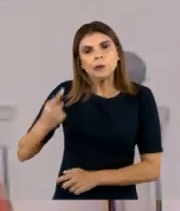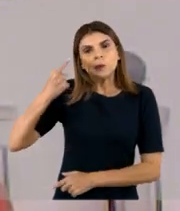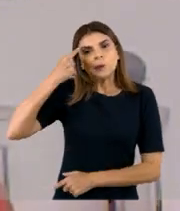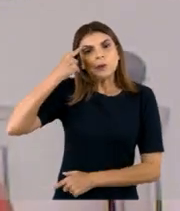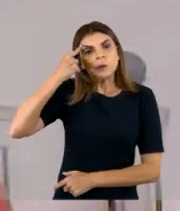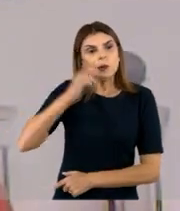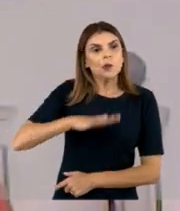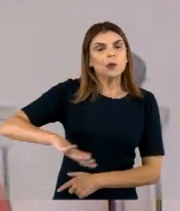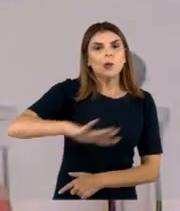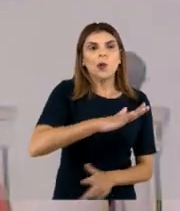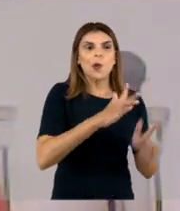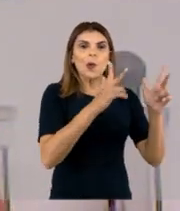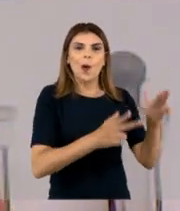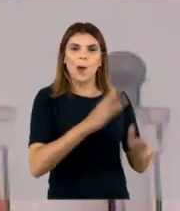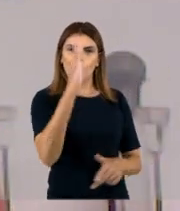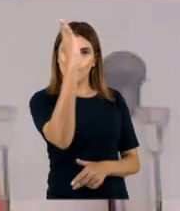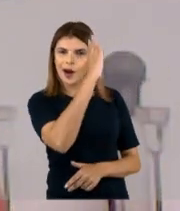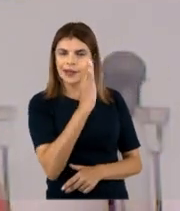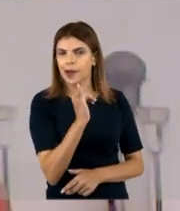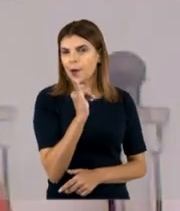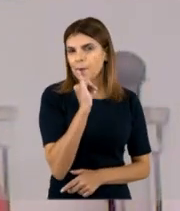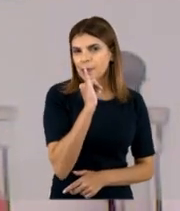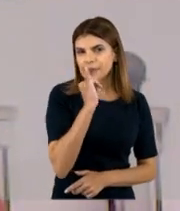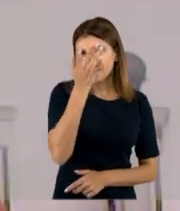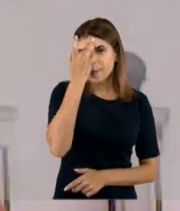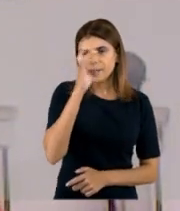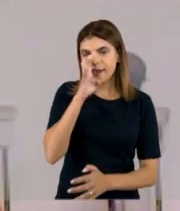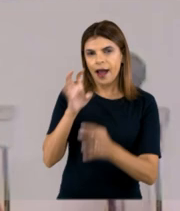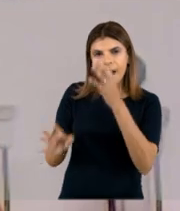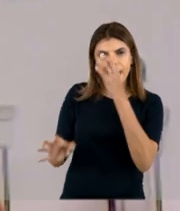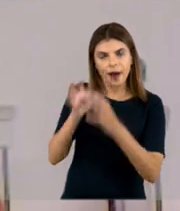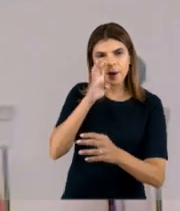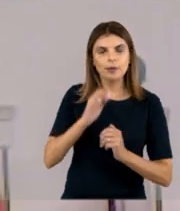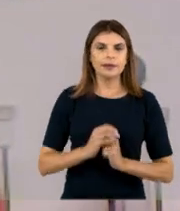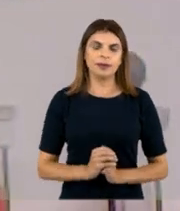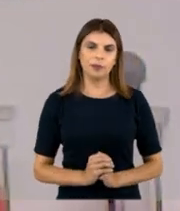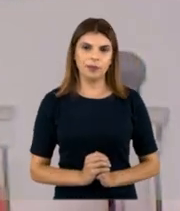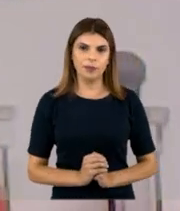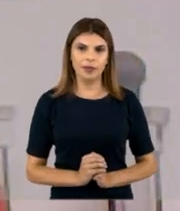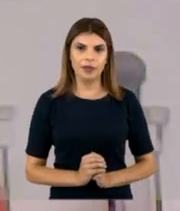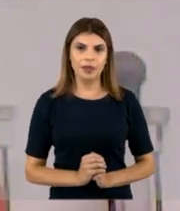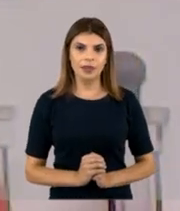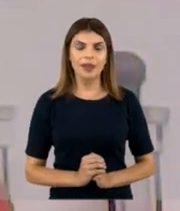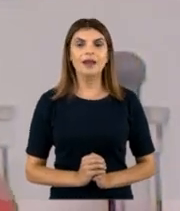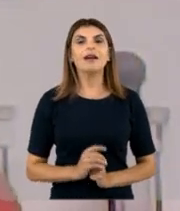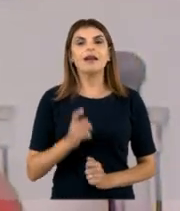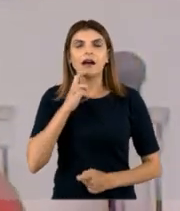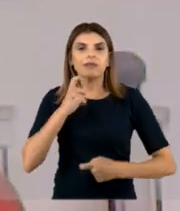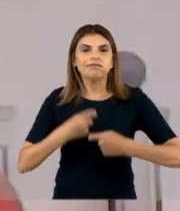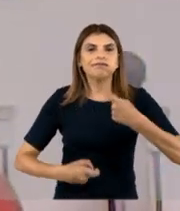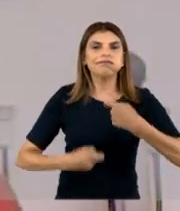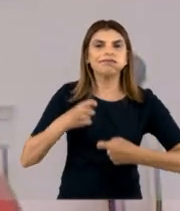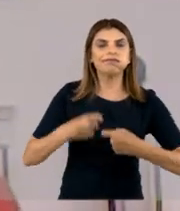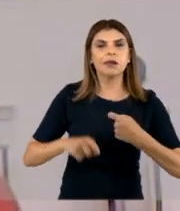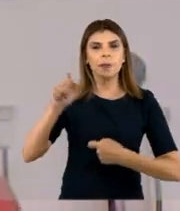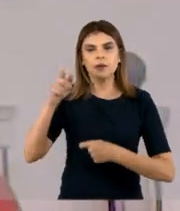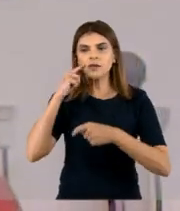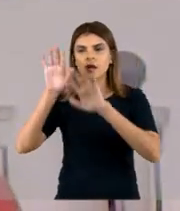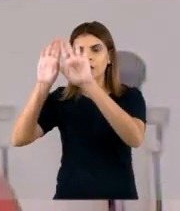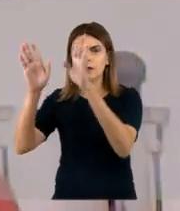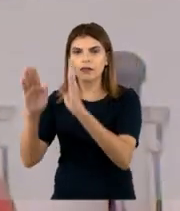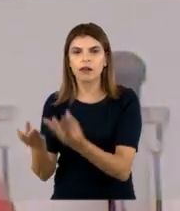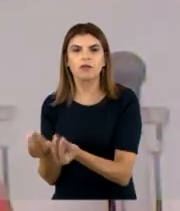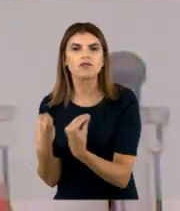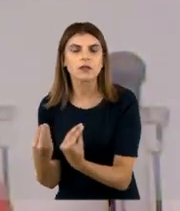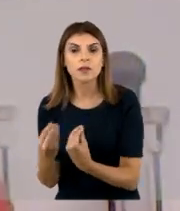na cabeça do brasileiro, né? Como a ideia, por exemplo, de hipersexualização dessas